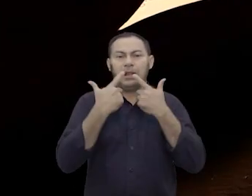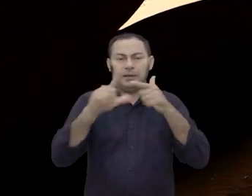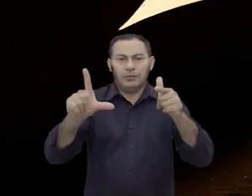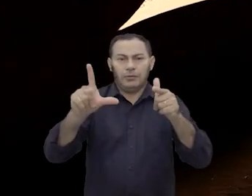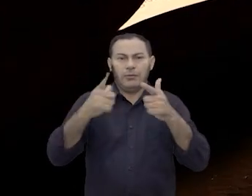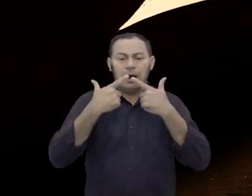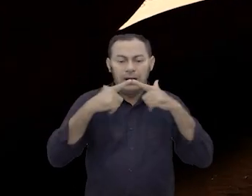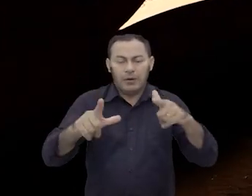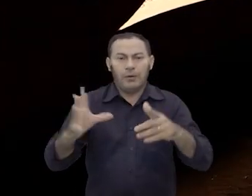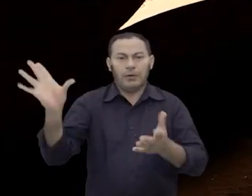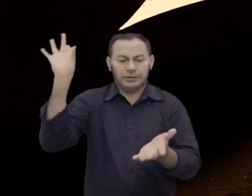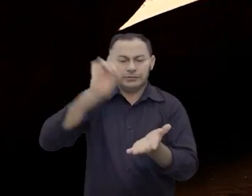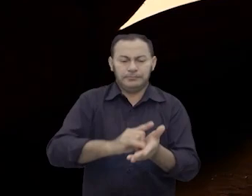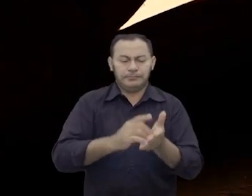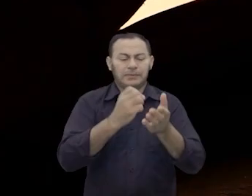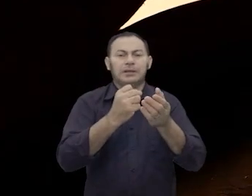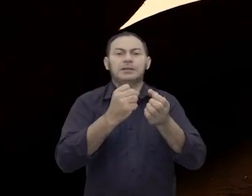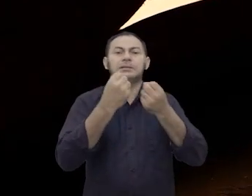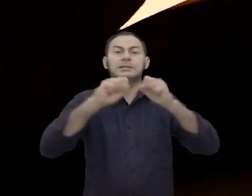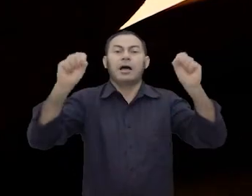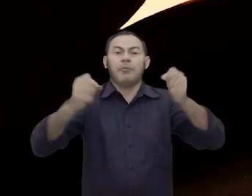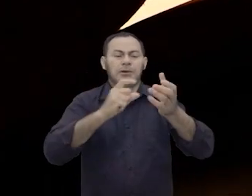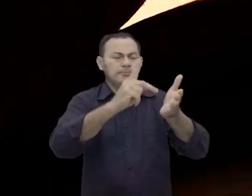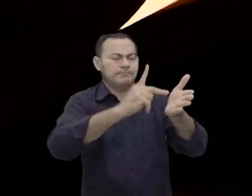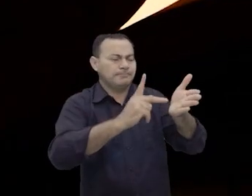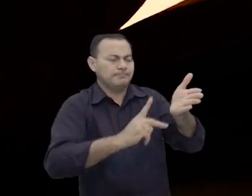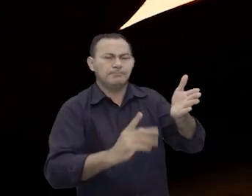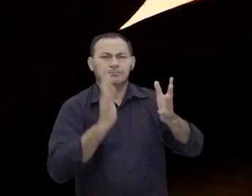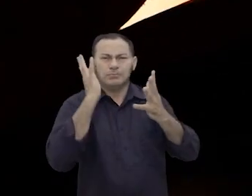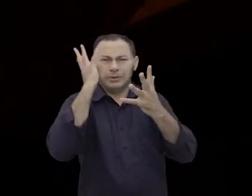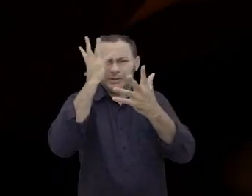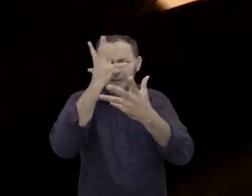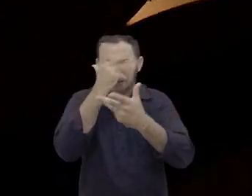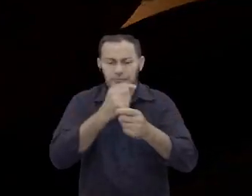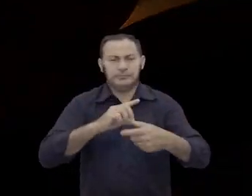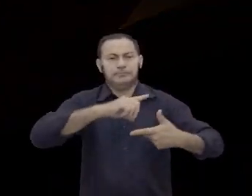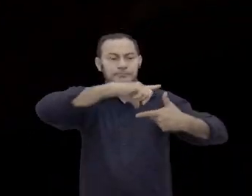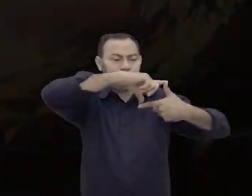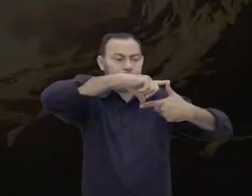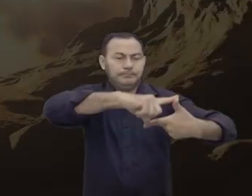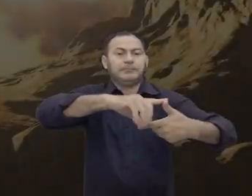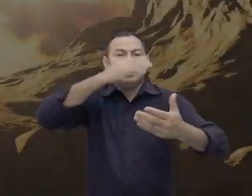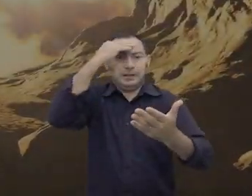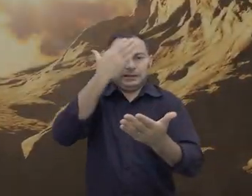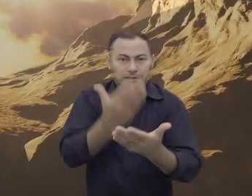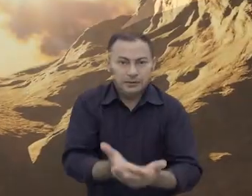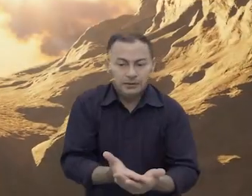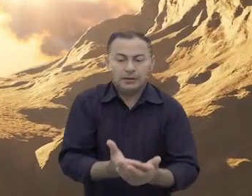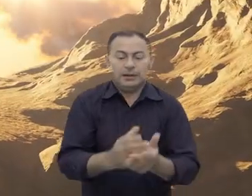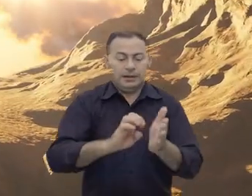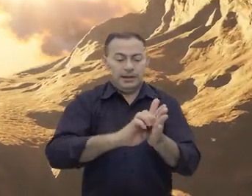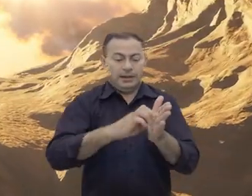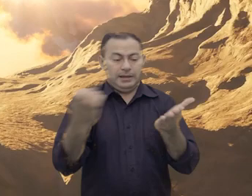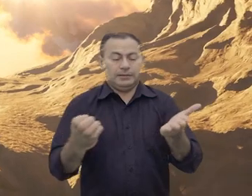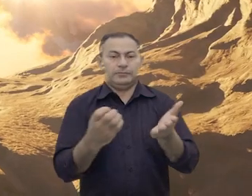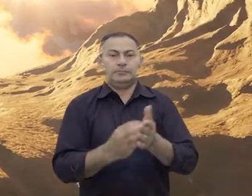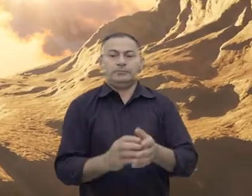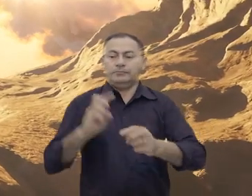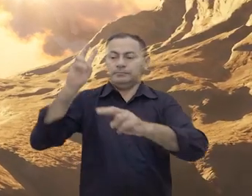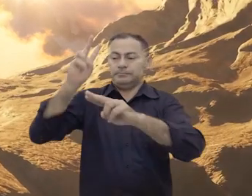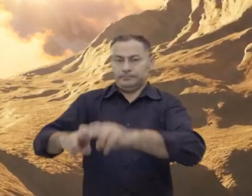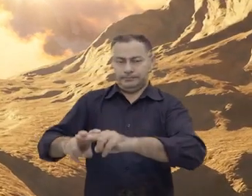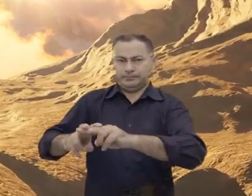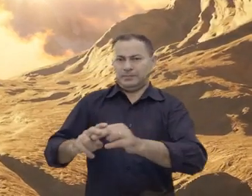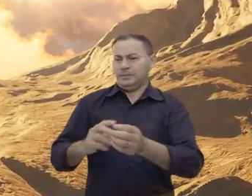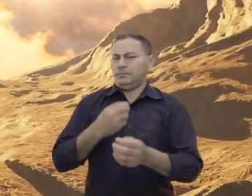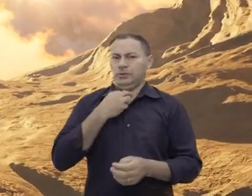Na língua original, esse salmo também é um poema muito bonito. Tradicionalmente acredita-se que, enquanto Esdras